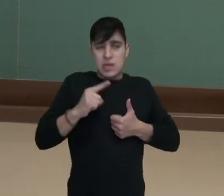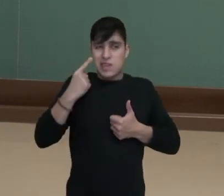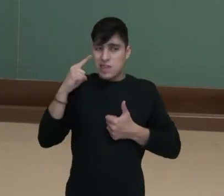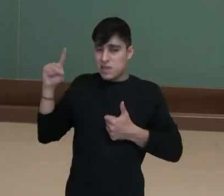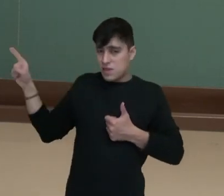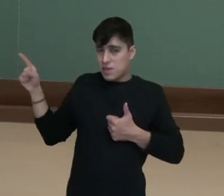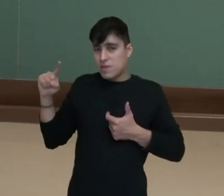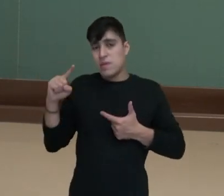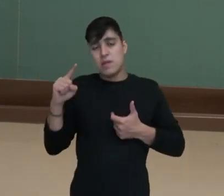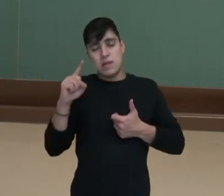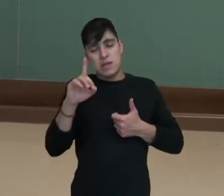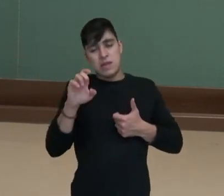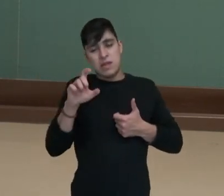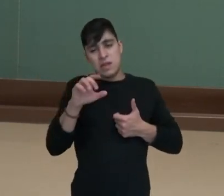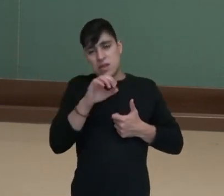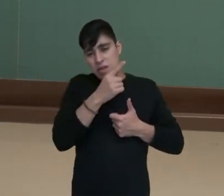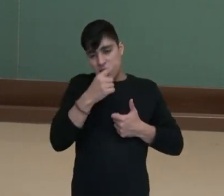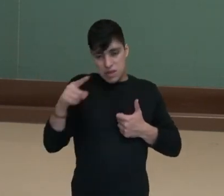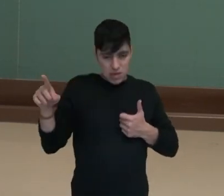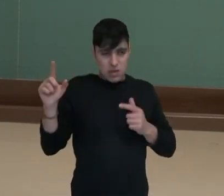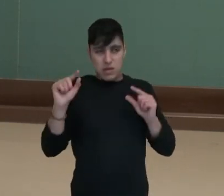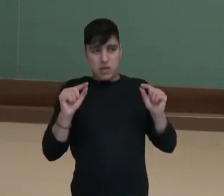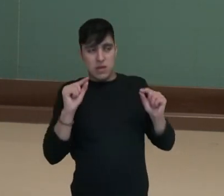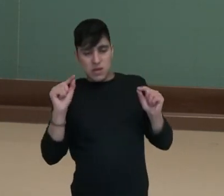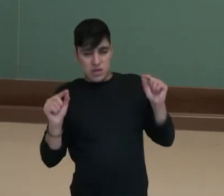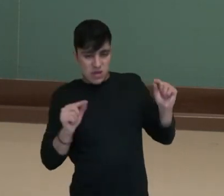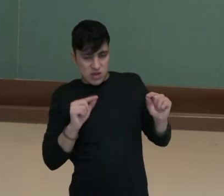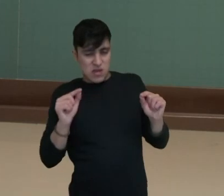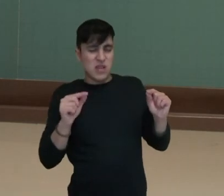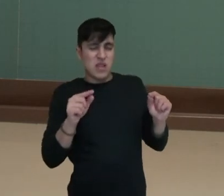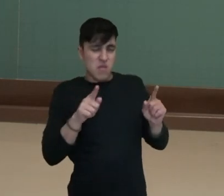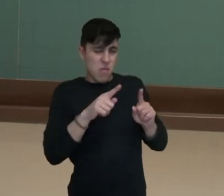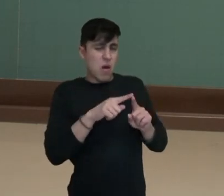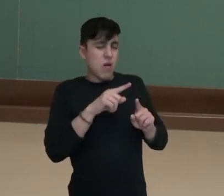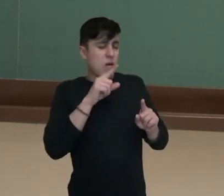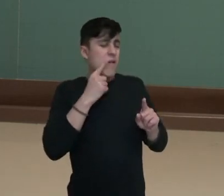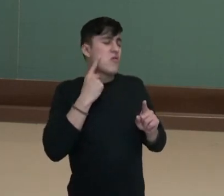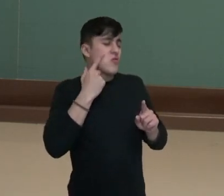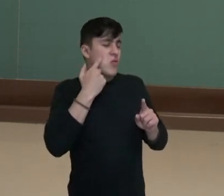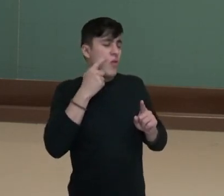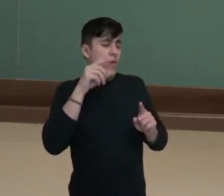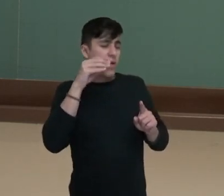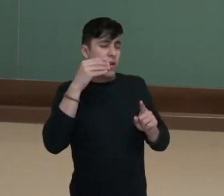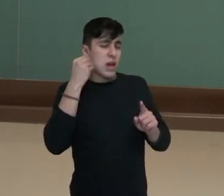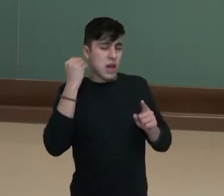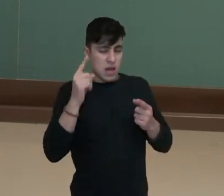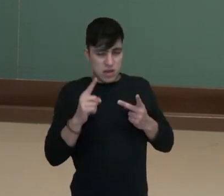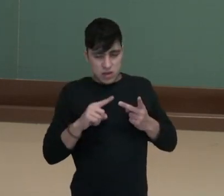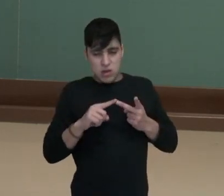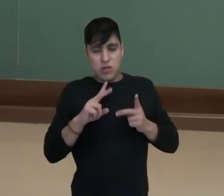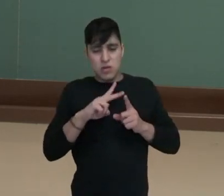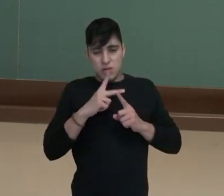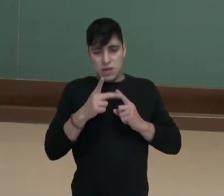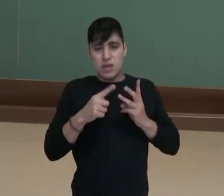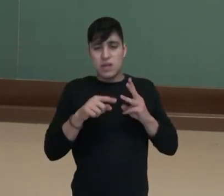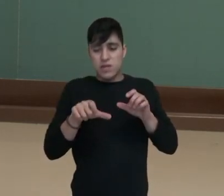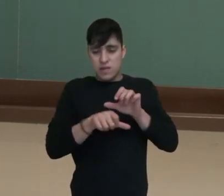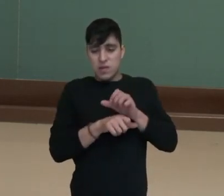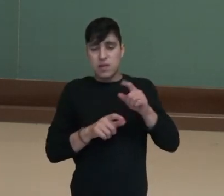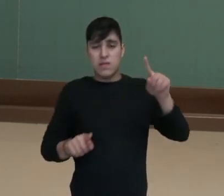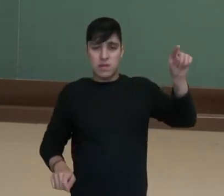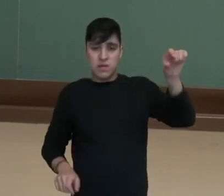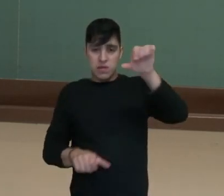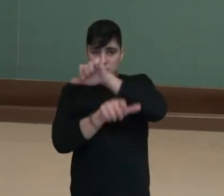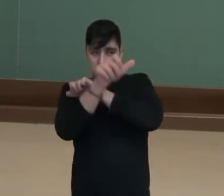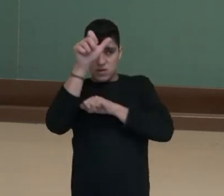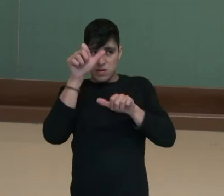deleção, a gente viu o exemplo da síndrome de Cri-du-Chat ou do miado do gato, duplicação, inversão,